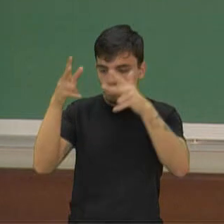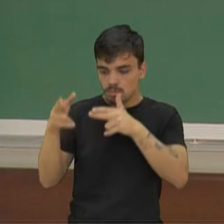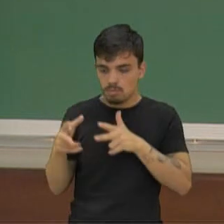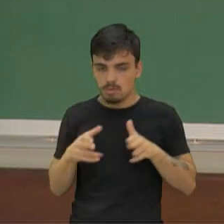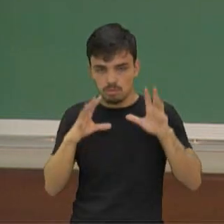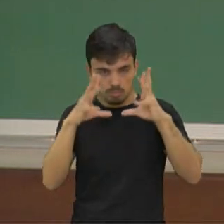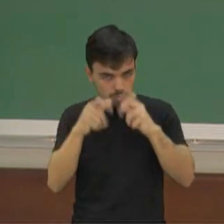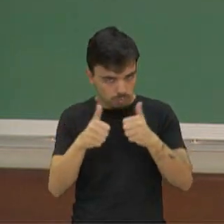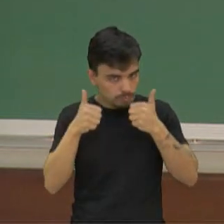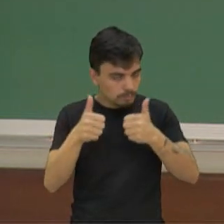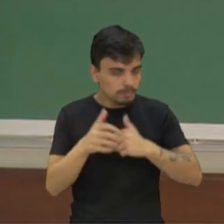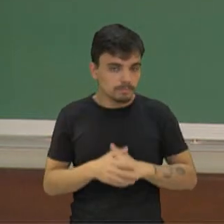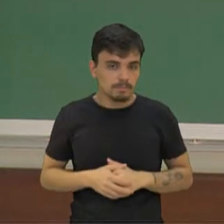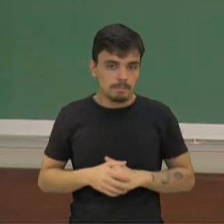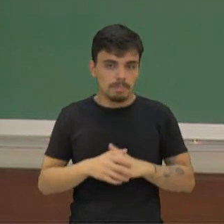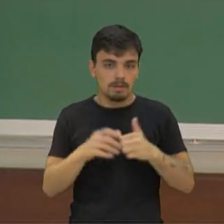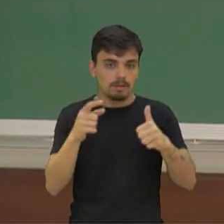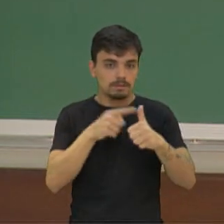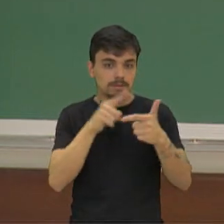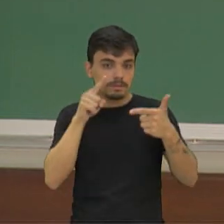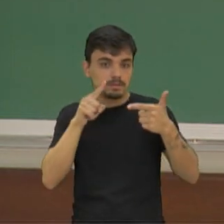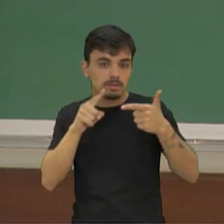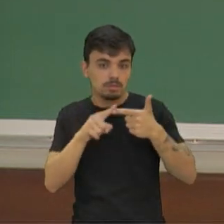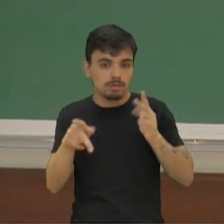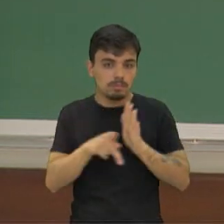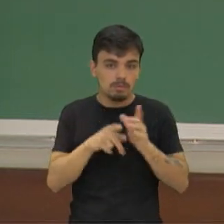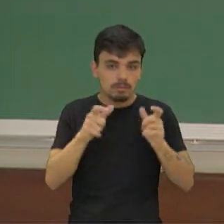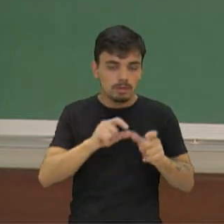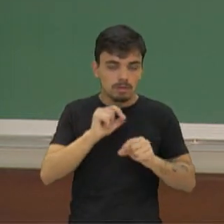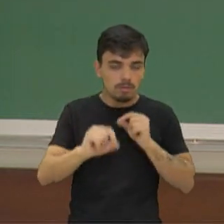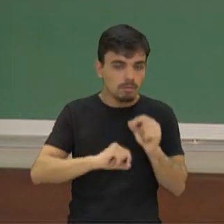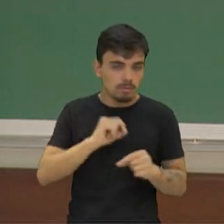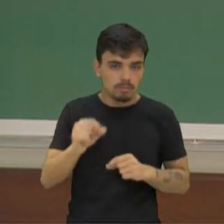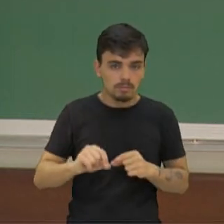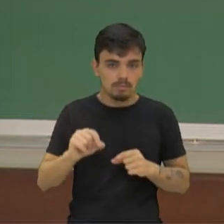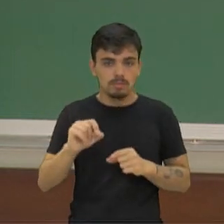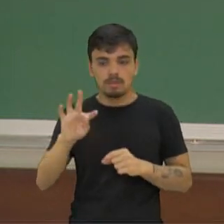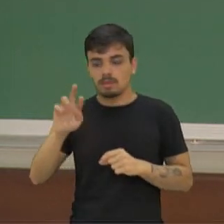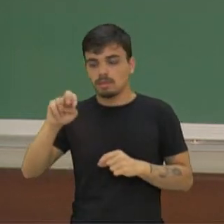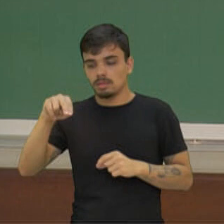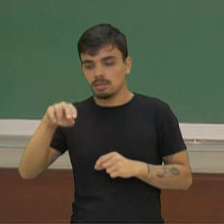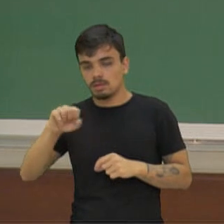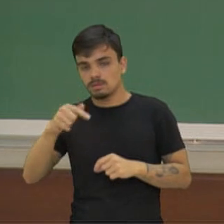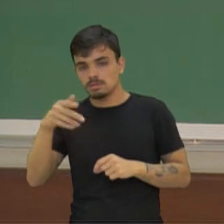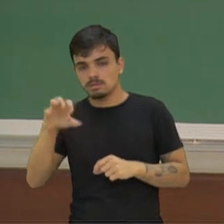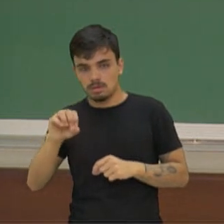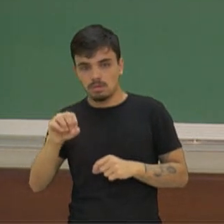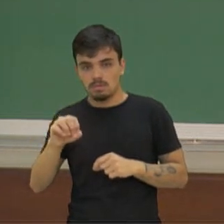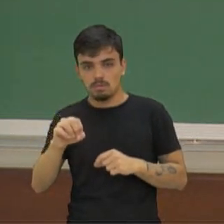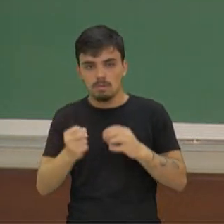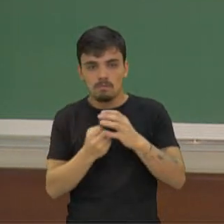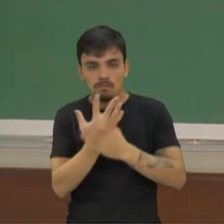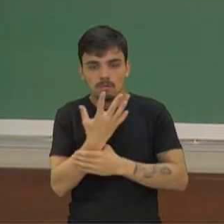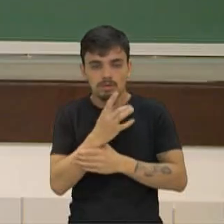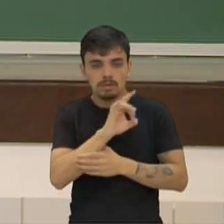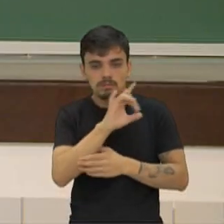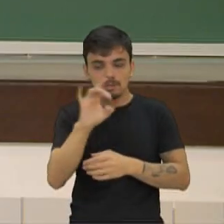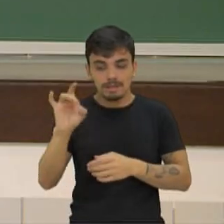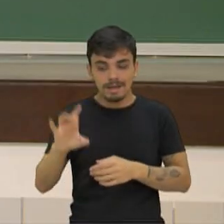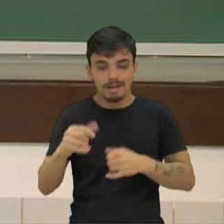aula? Segunda propriedade. A tensão da fonte é dividida entre cada resistor da